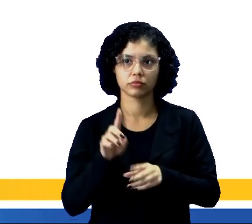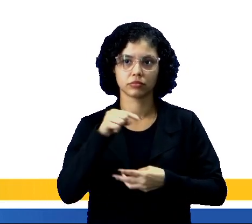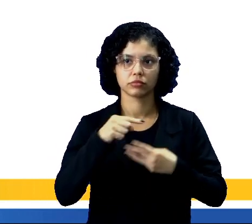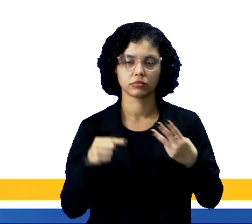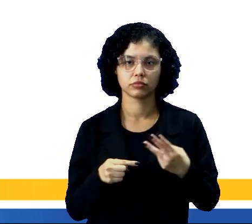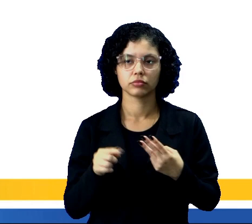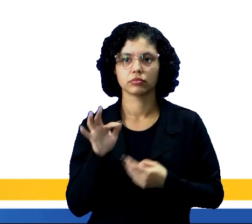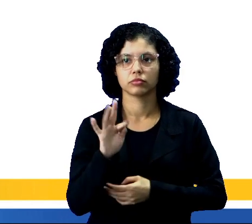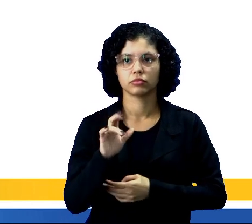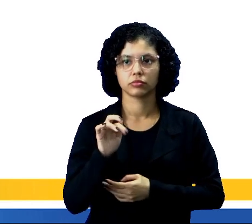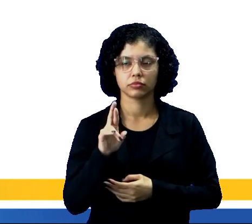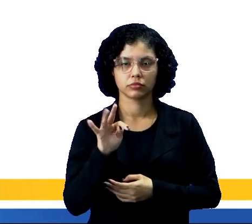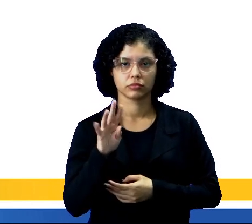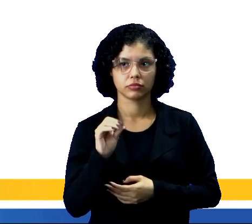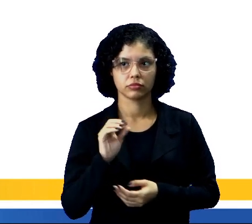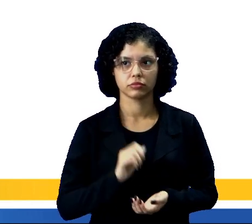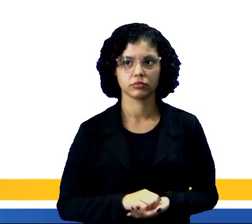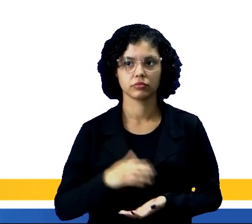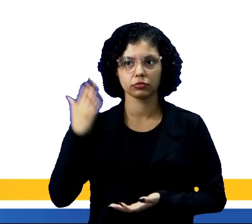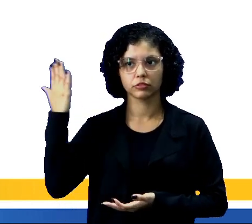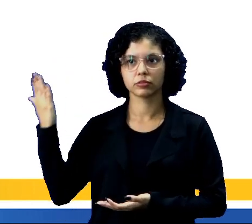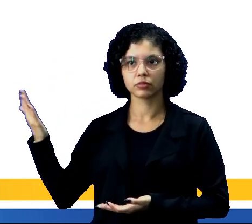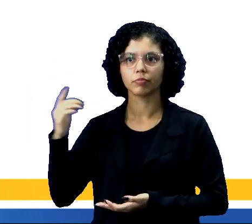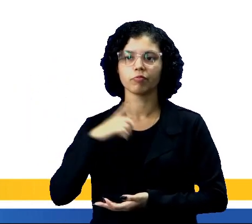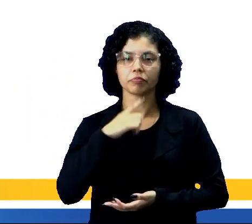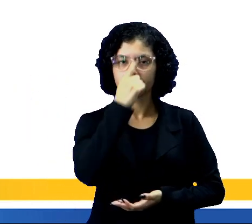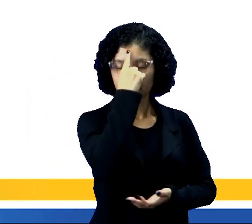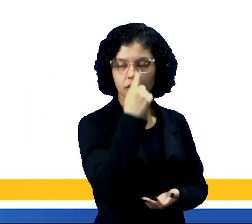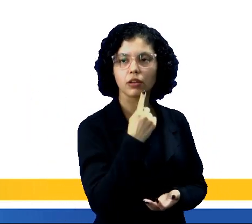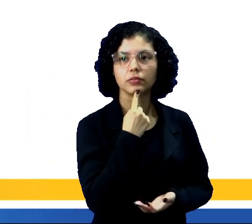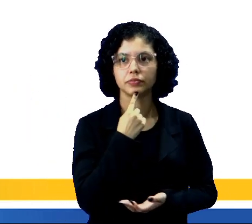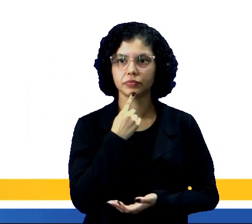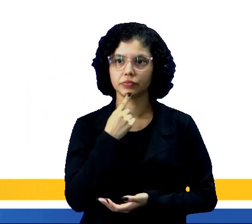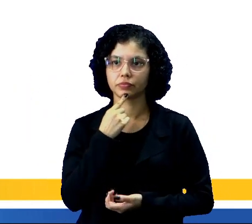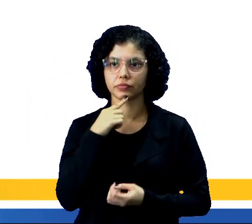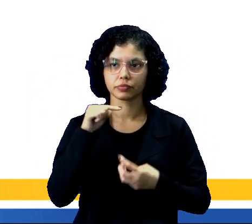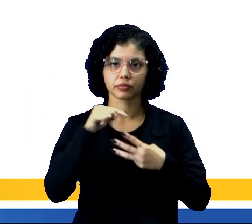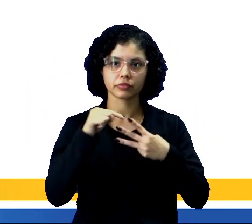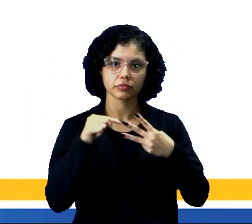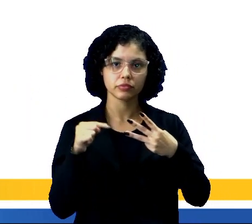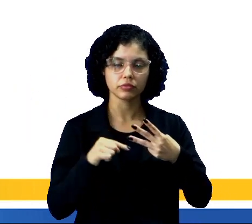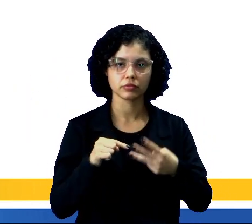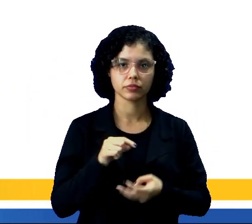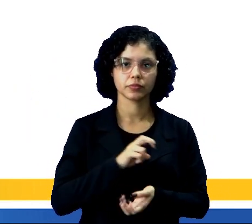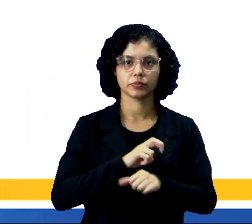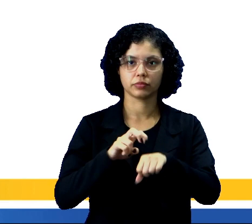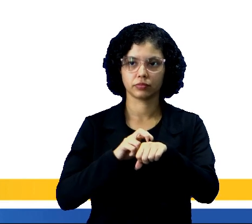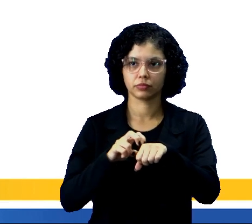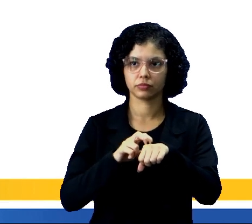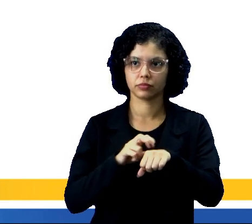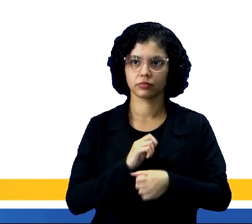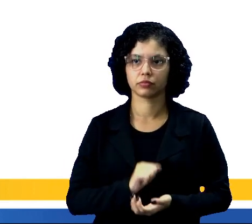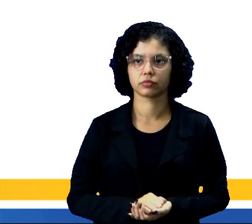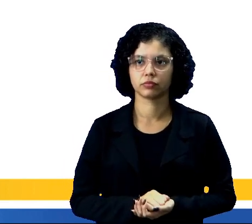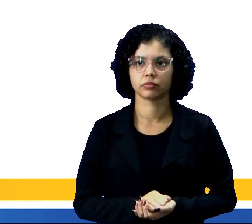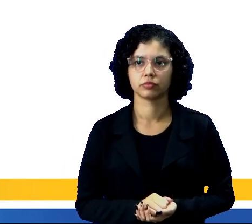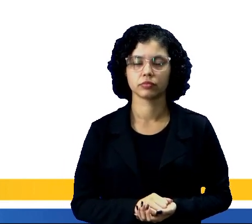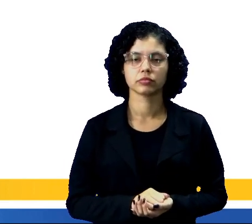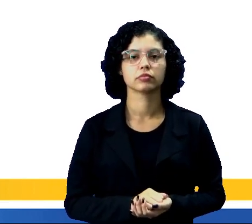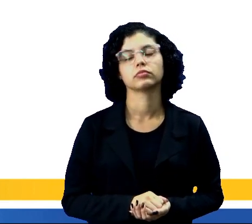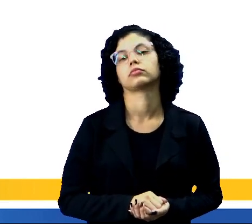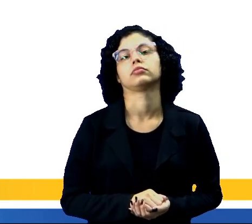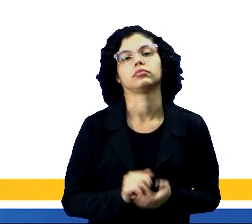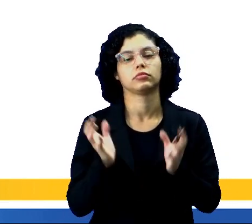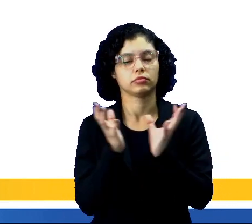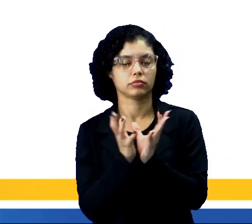possui 3 grupos de fosfato. Então nós temos aí na figurinha, nós temos 3 bolinhas verdes, né? Essas 3 bolinhas verdes,